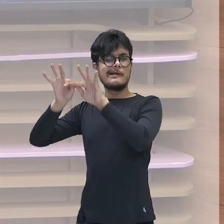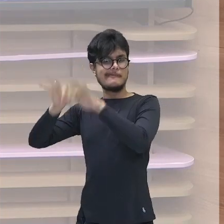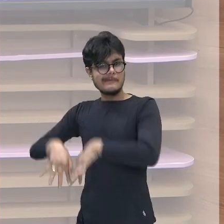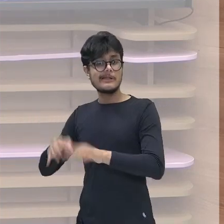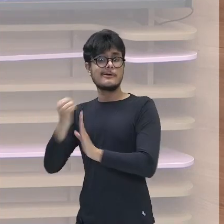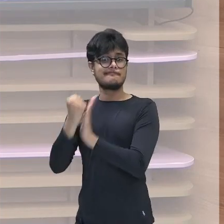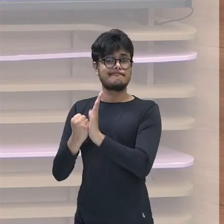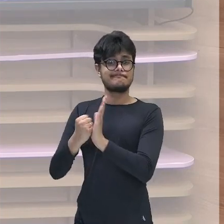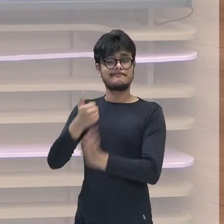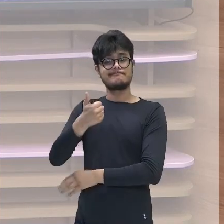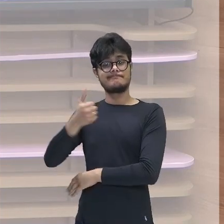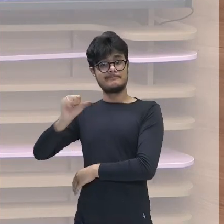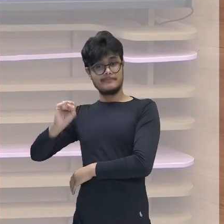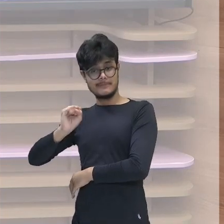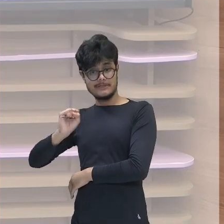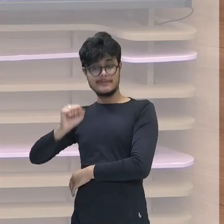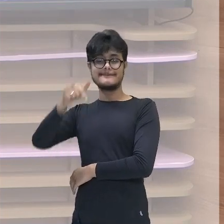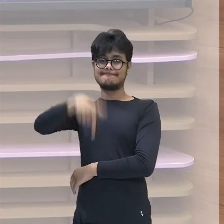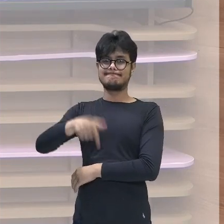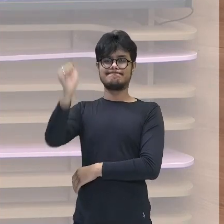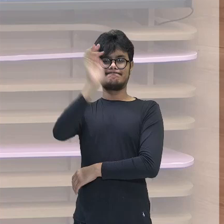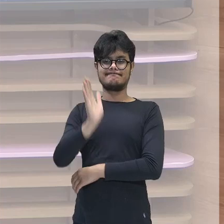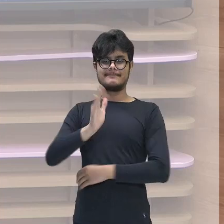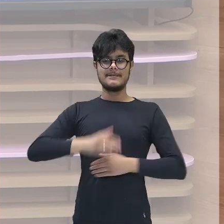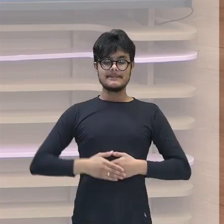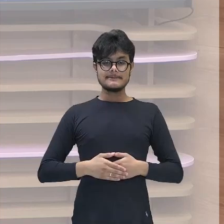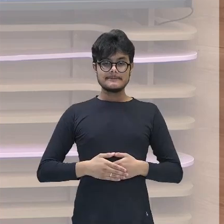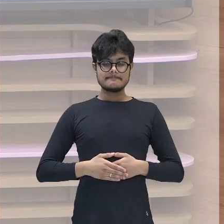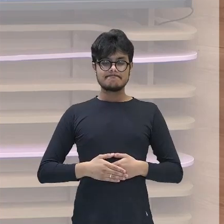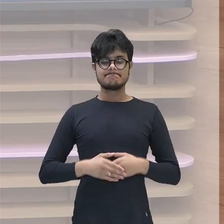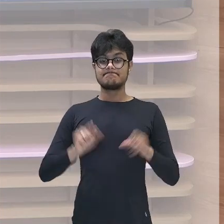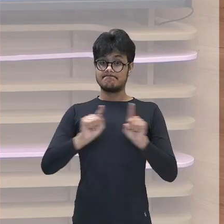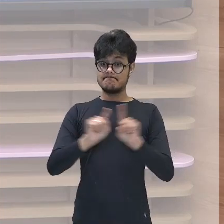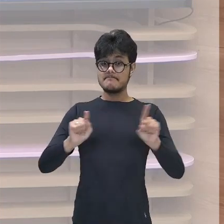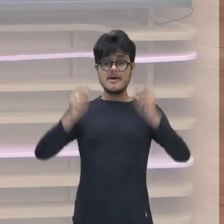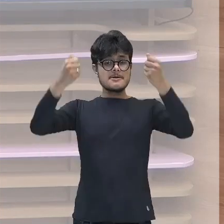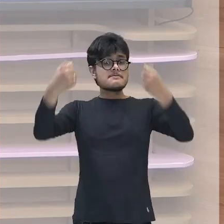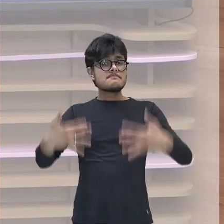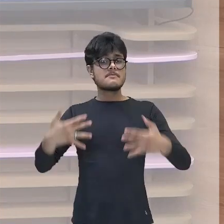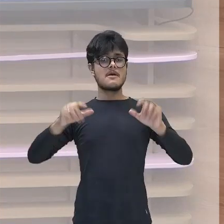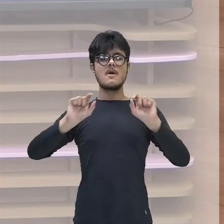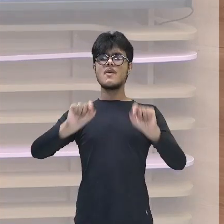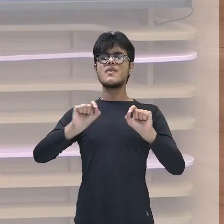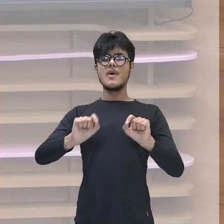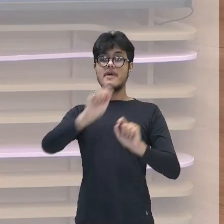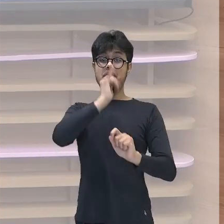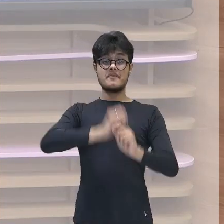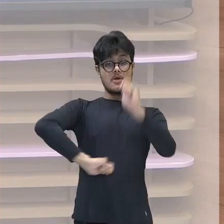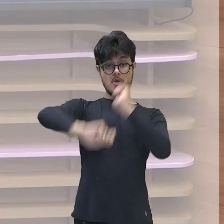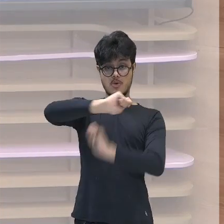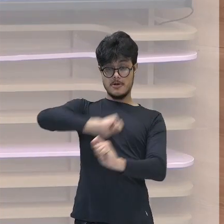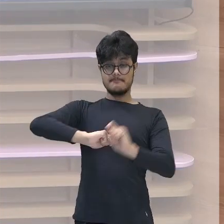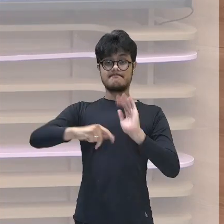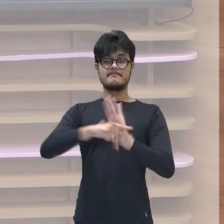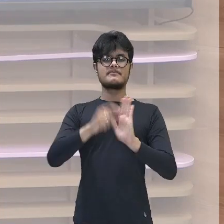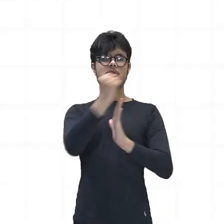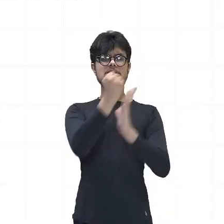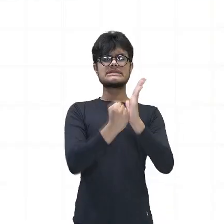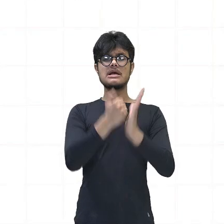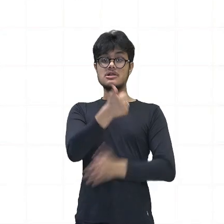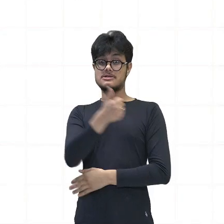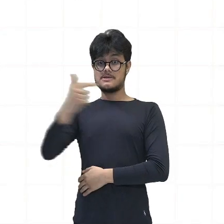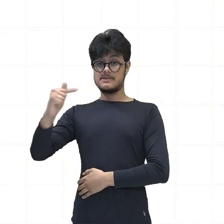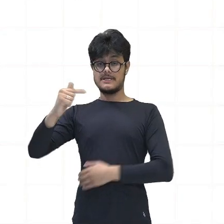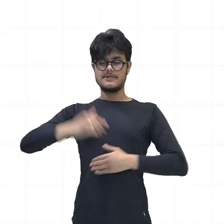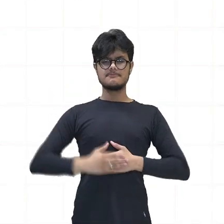XVIII no território brasileiro. Mas aí a gente vai falar sobre a economia no século